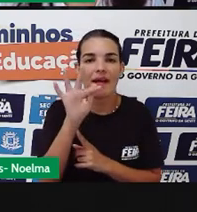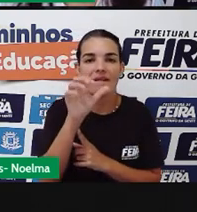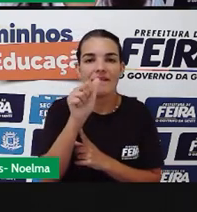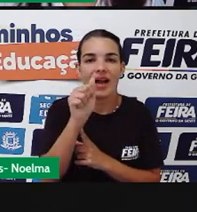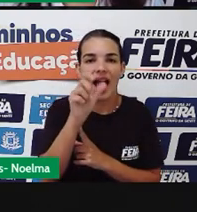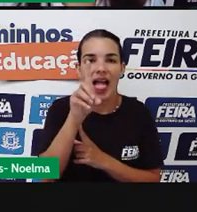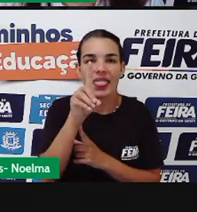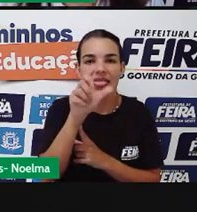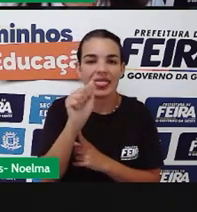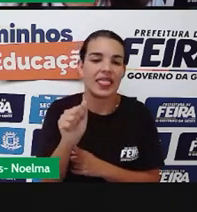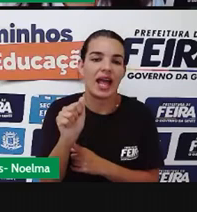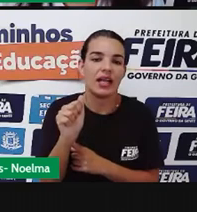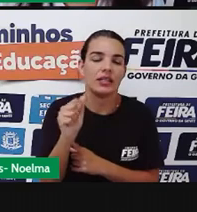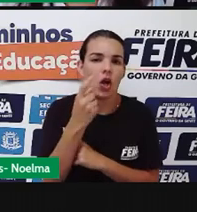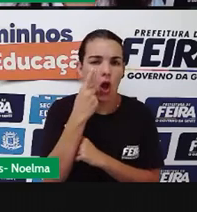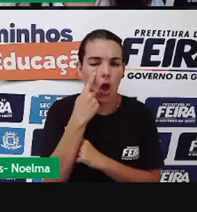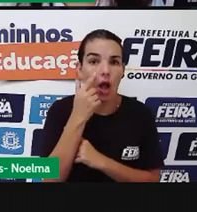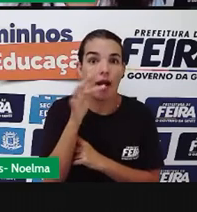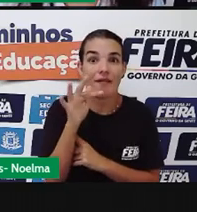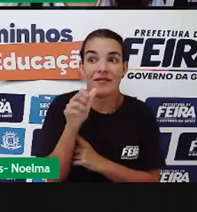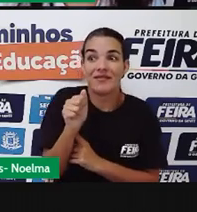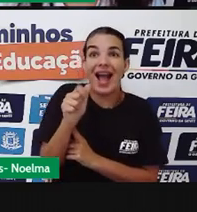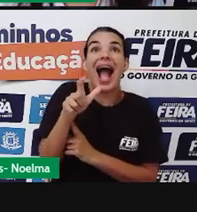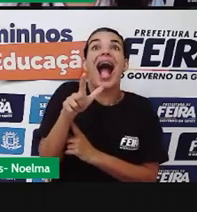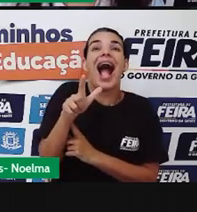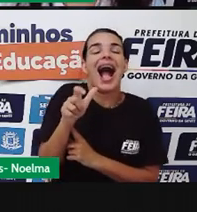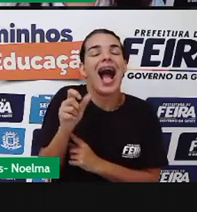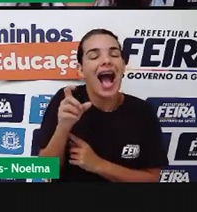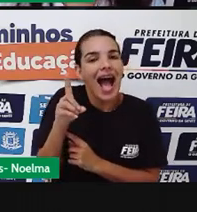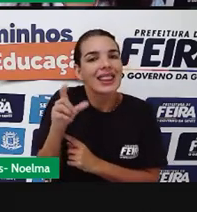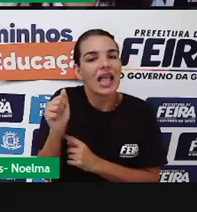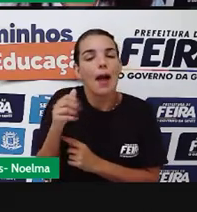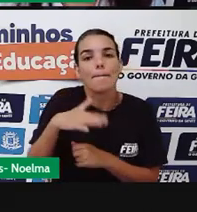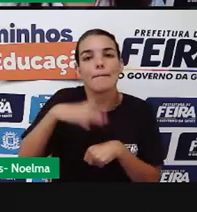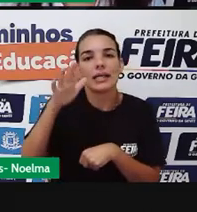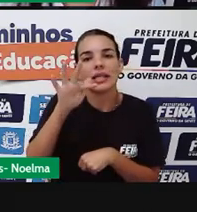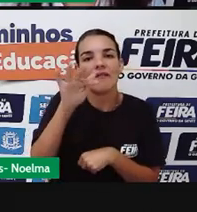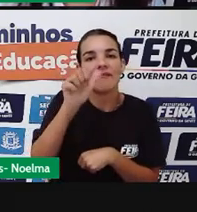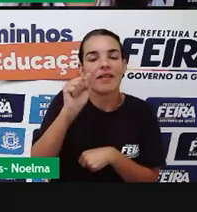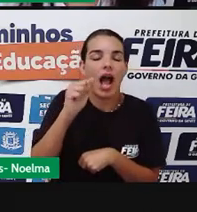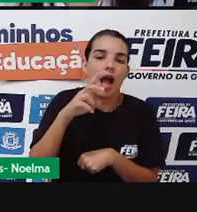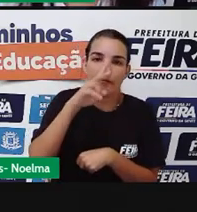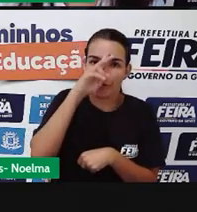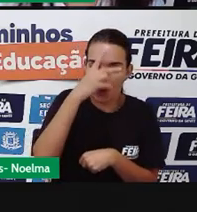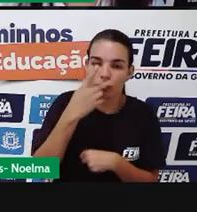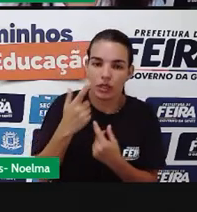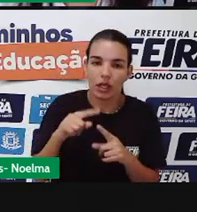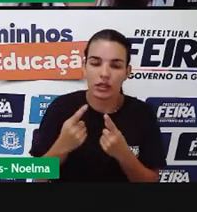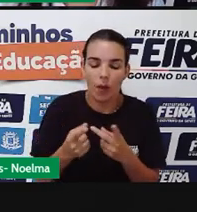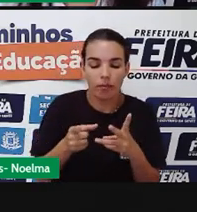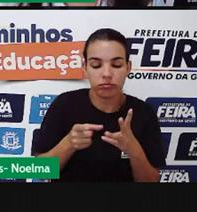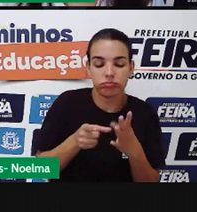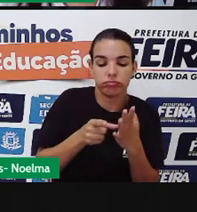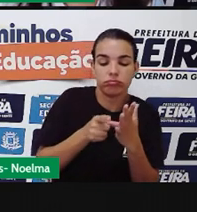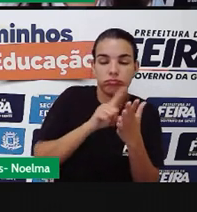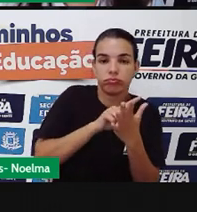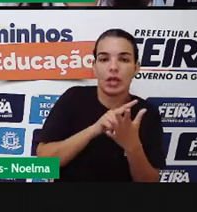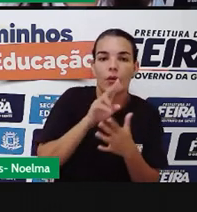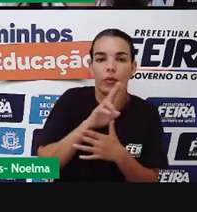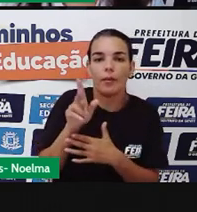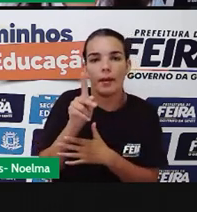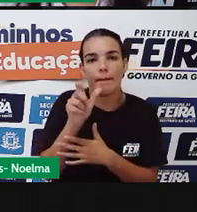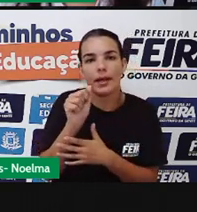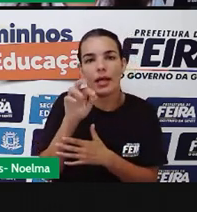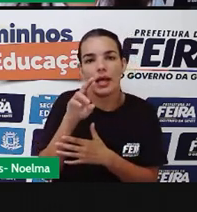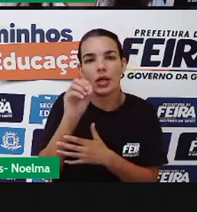Fábio. O fá saiu com maior intensidade e é a penúltima sílaba, então se trata de uma palavra